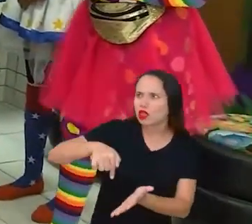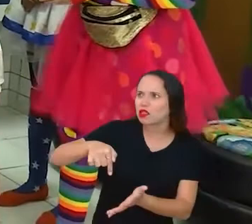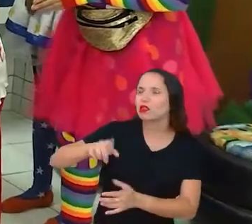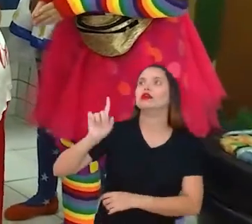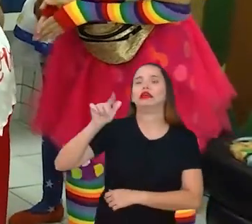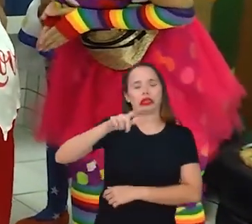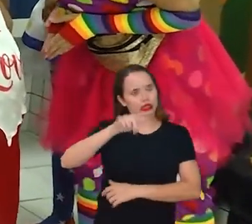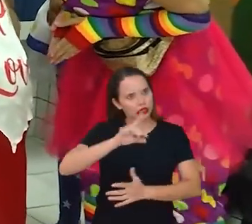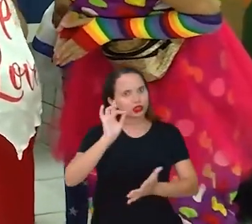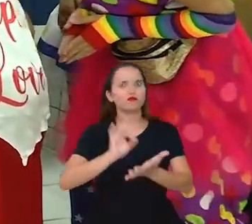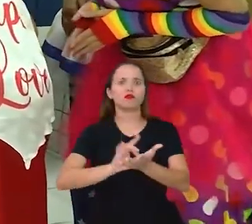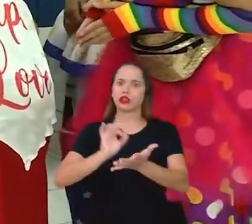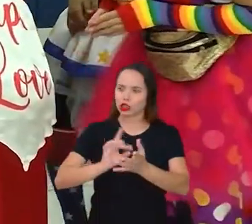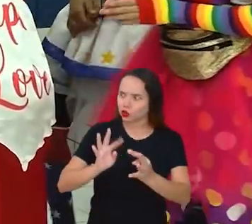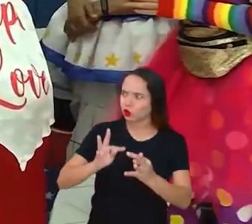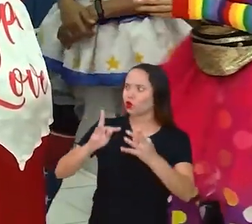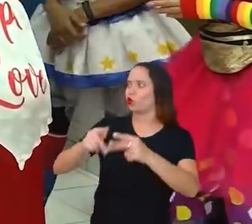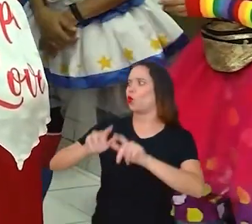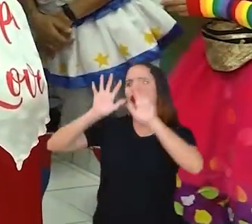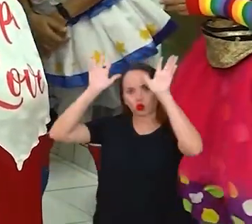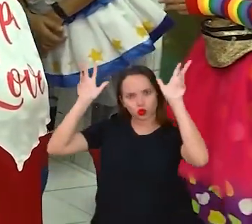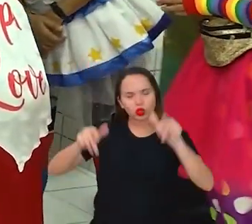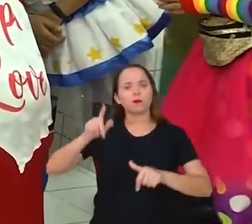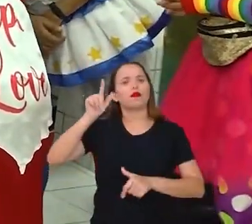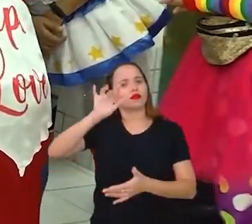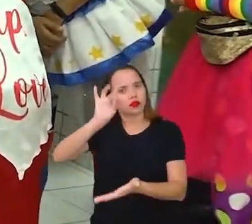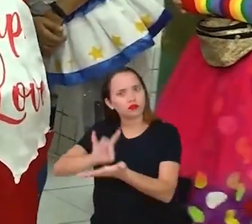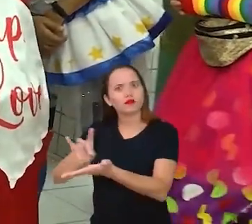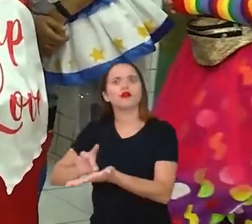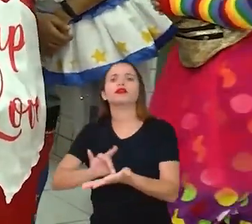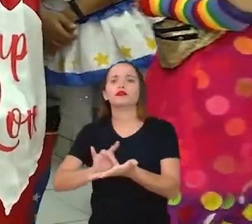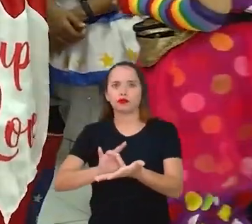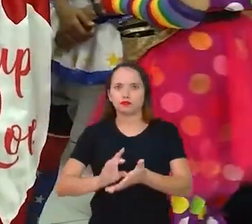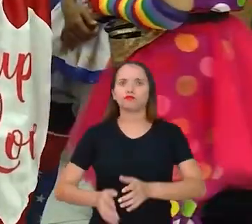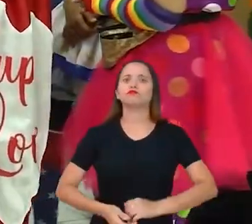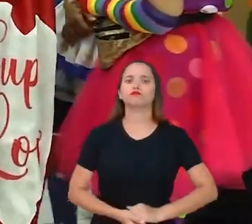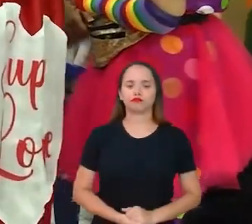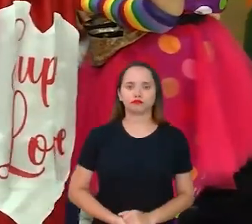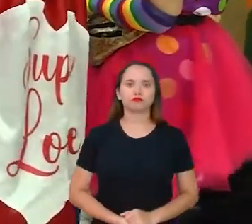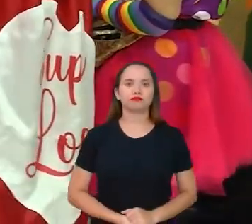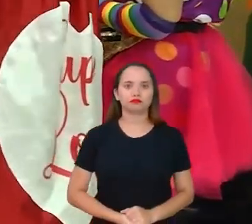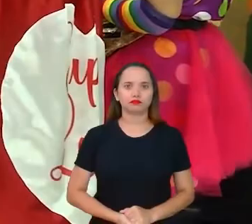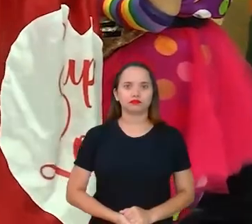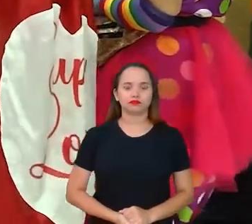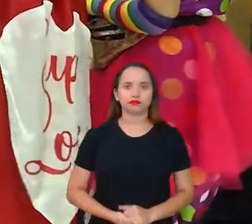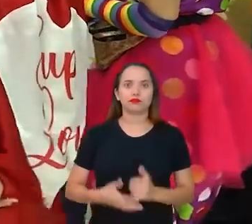Todos esses animais aqui são de verdade.